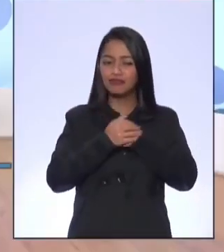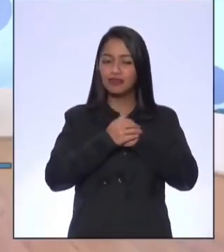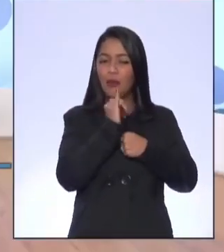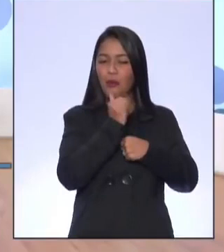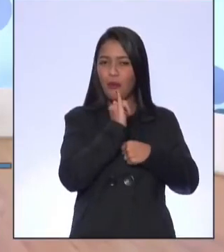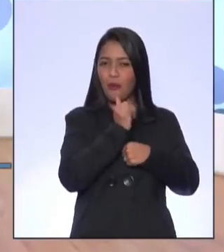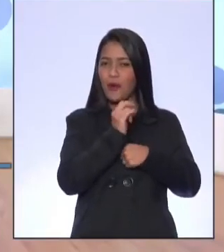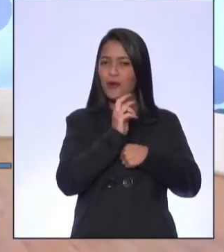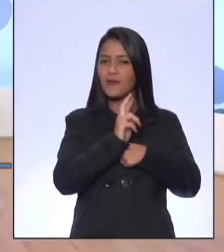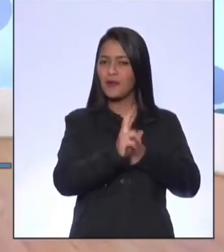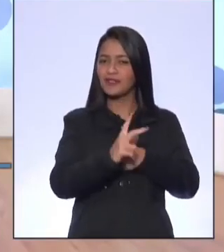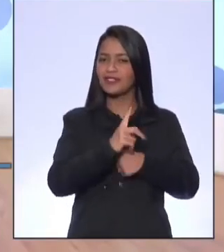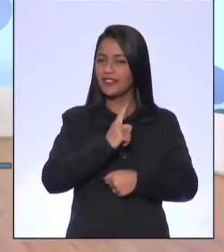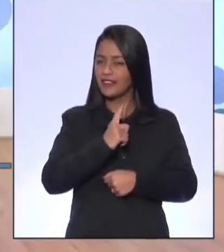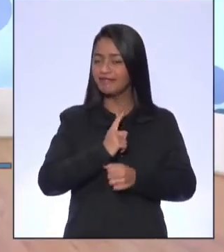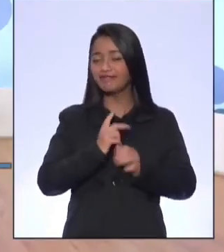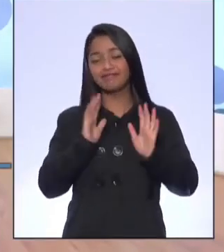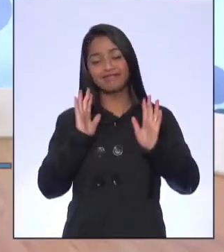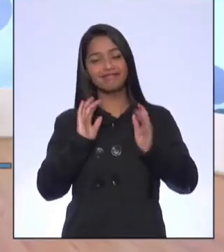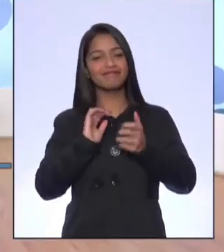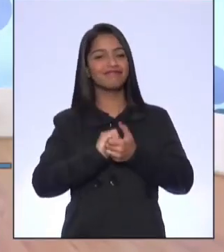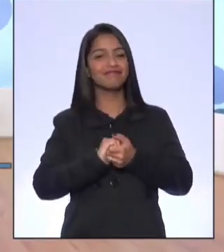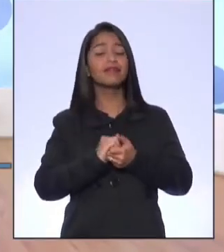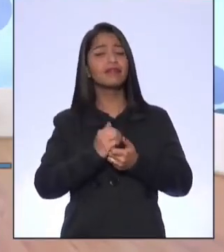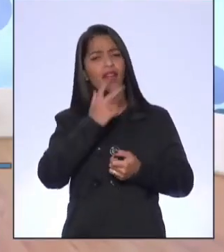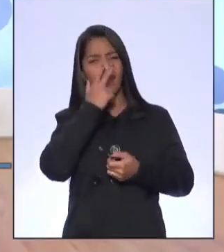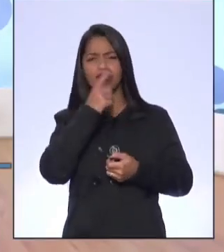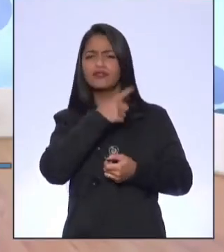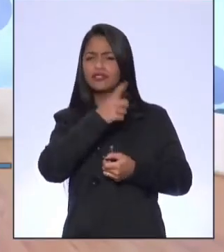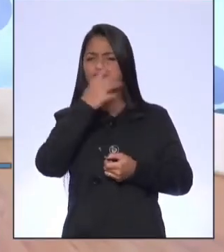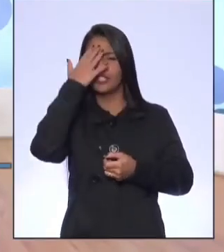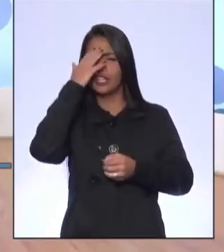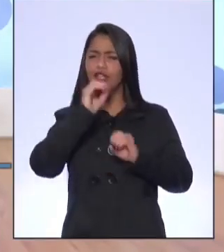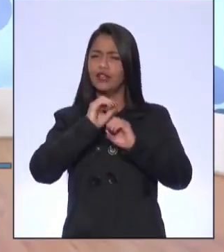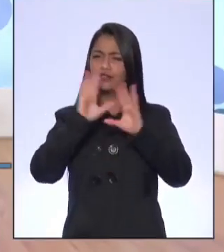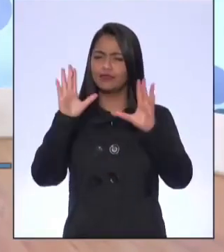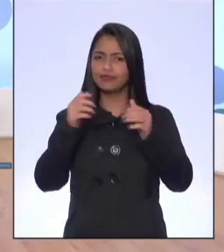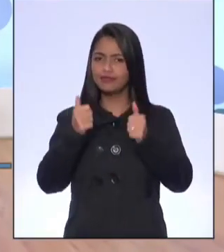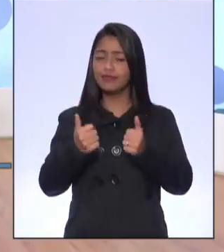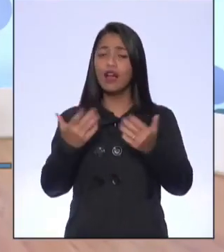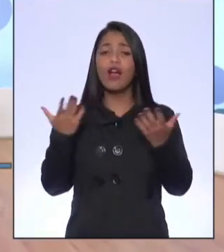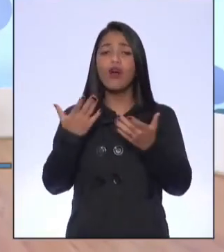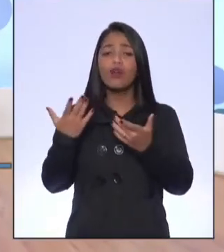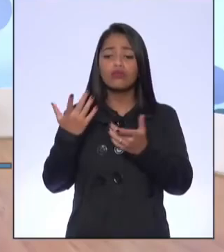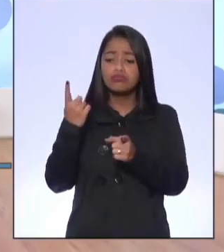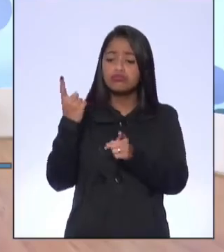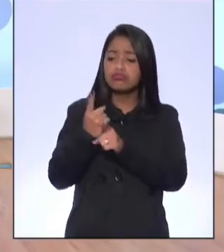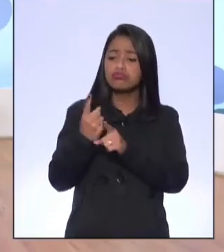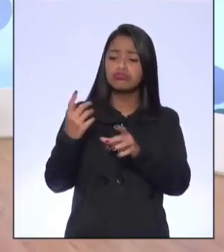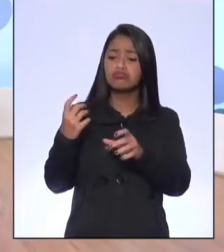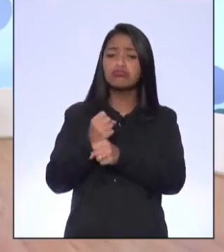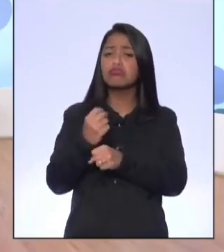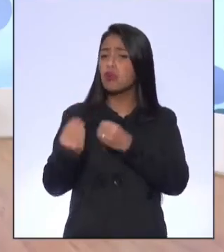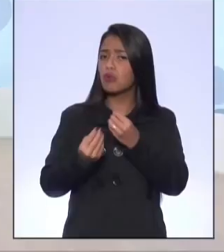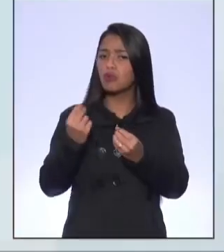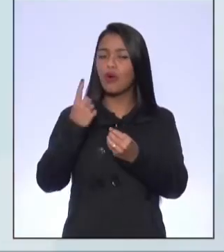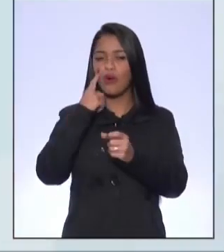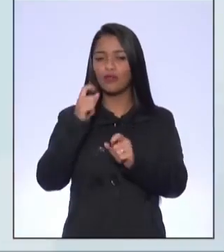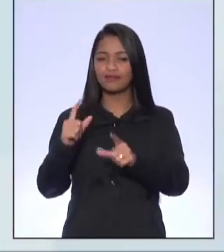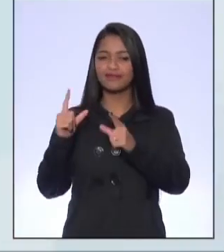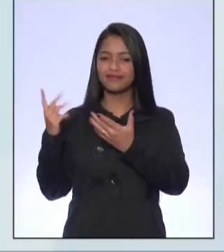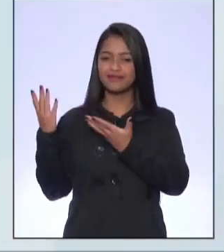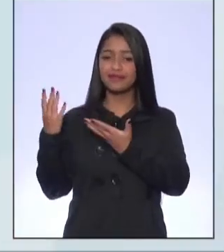Acontece, Mas né? eu acho que o pessoal entendeu, né? Essa conversão, né? Vamos para a resolução? Tá, então na tela de vocês vai aparecer a